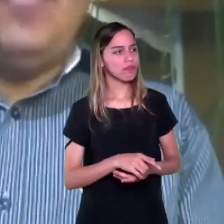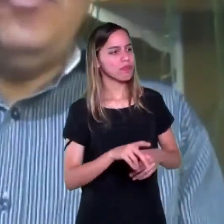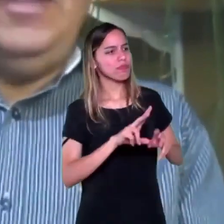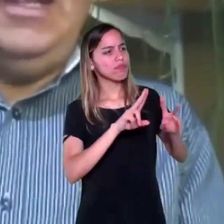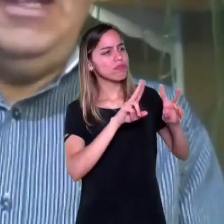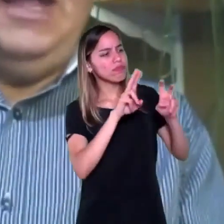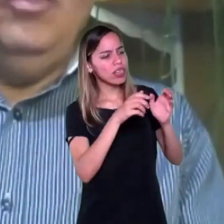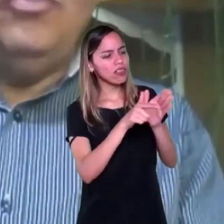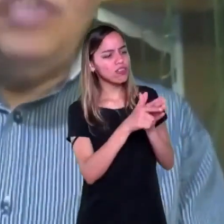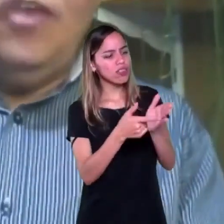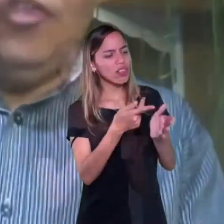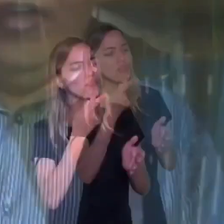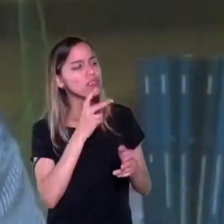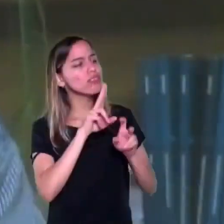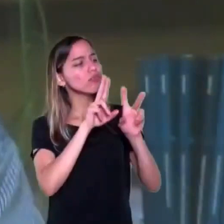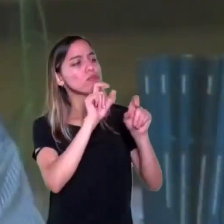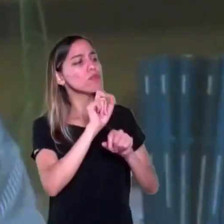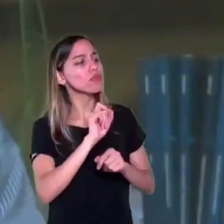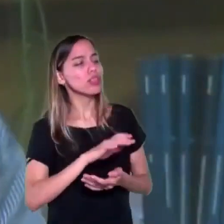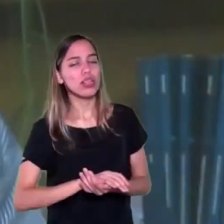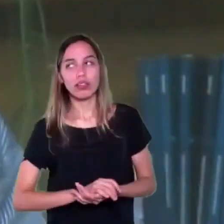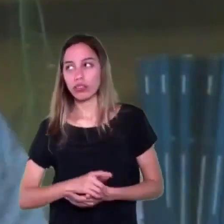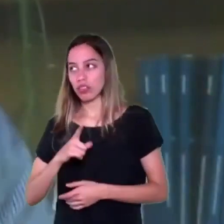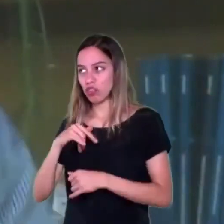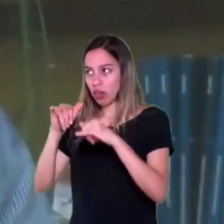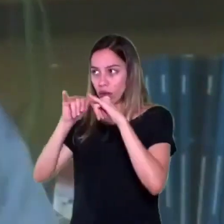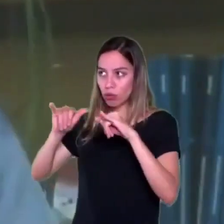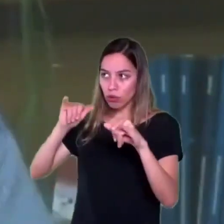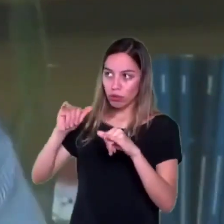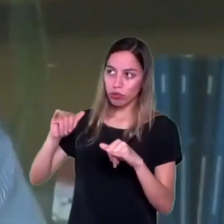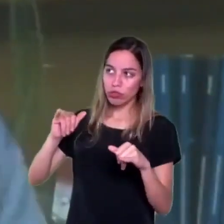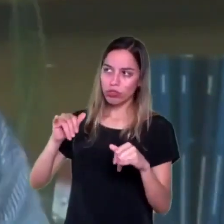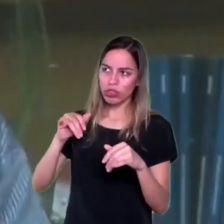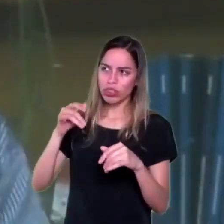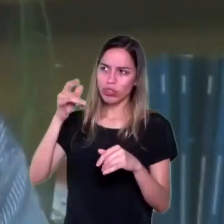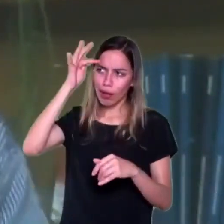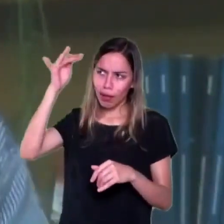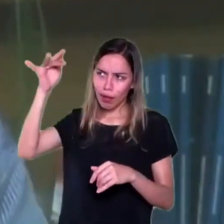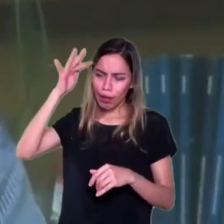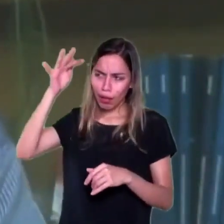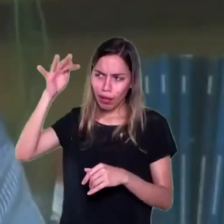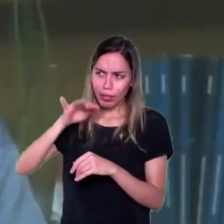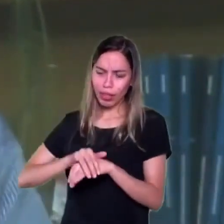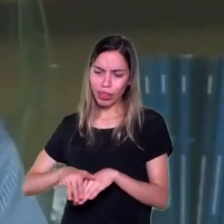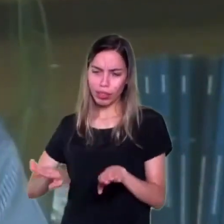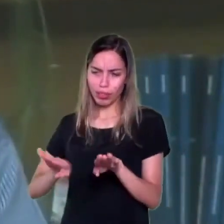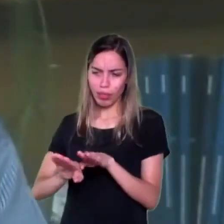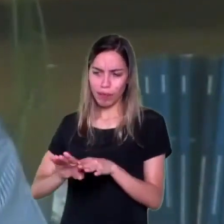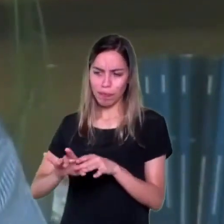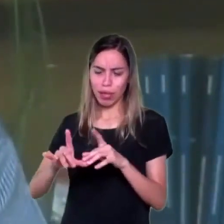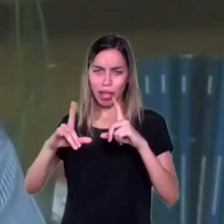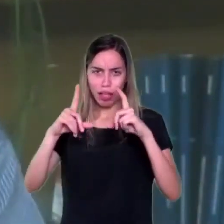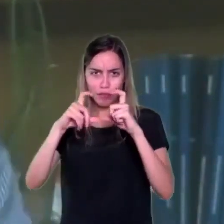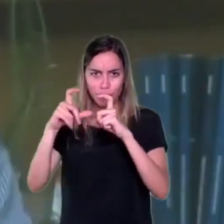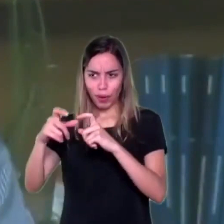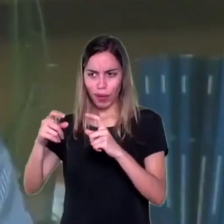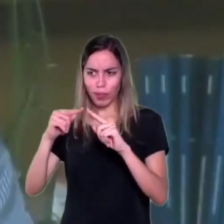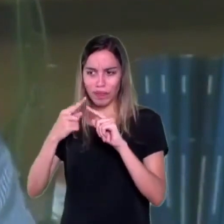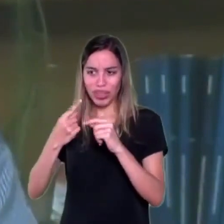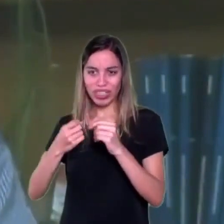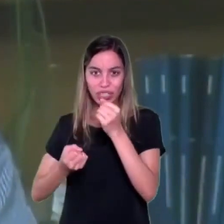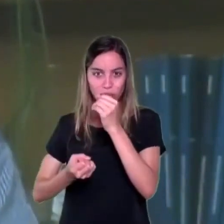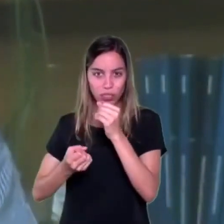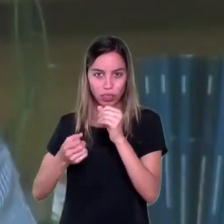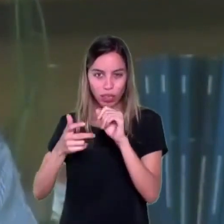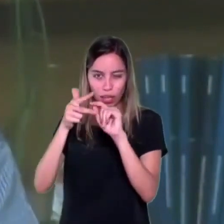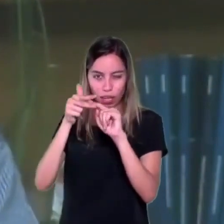Ele trazia notícias fictícias, montagens de fotografias, por uma época muito difícil, porque